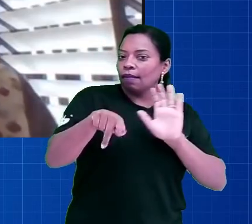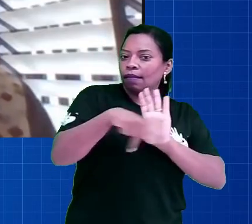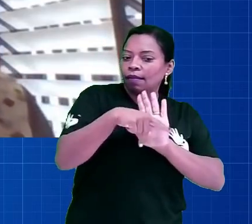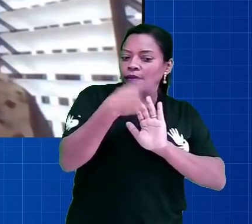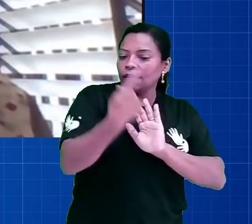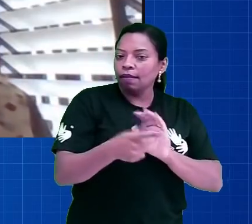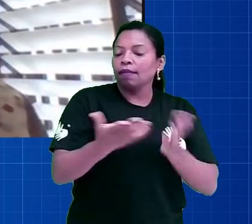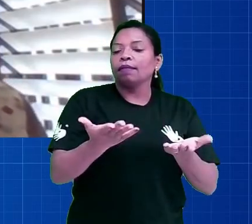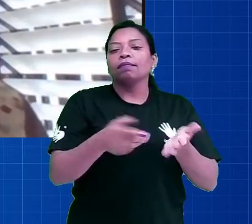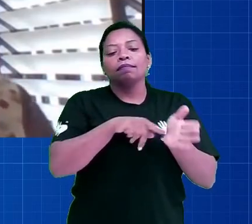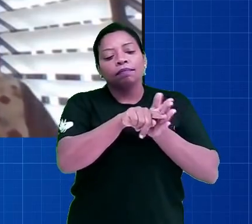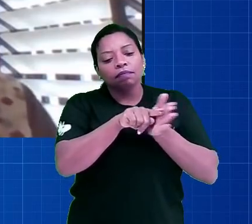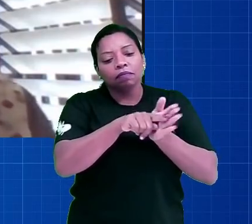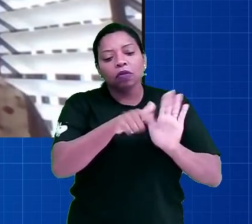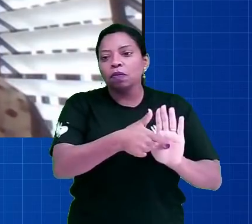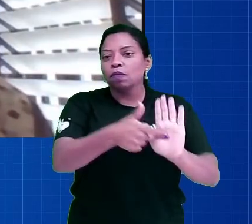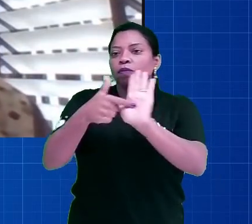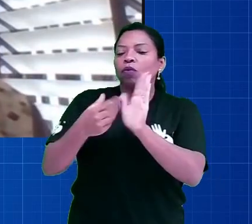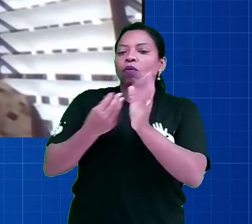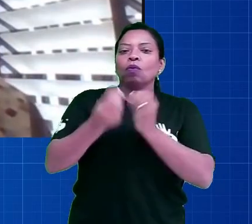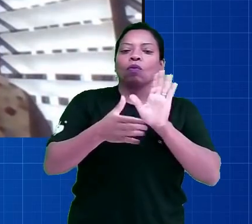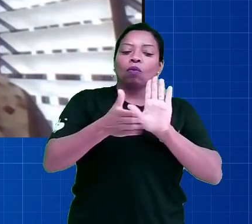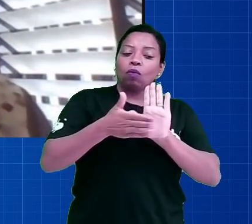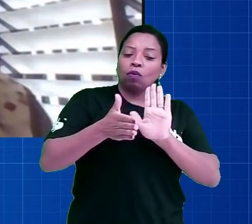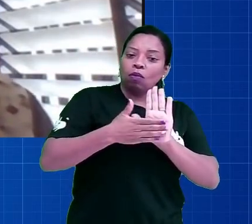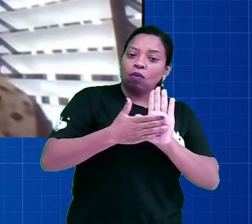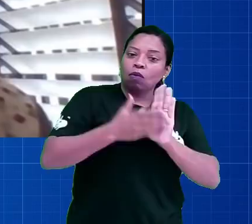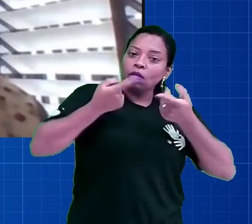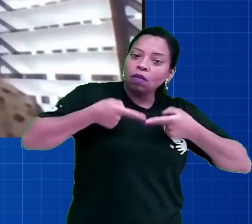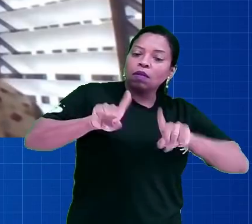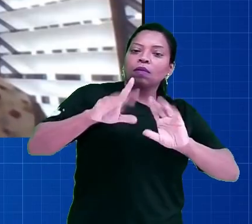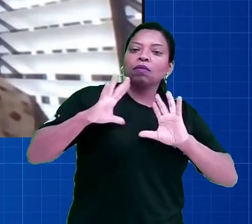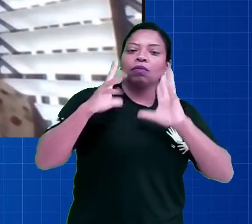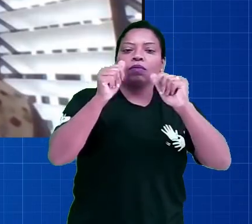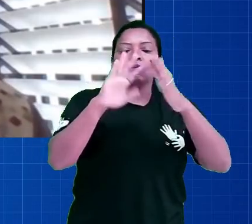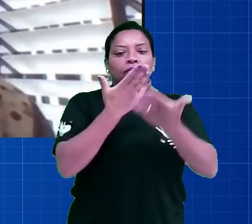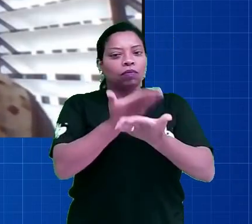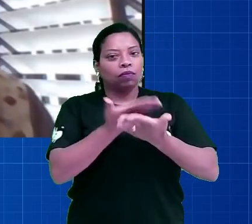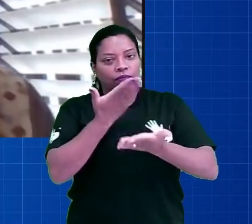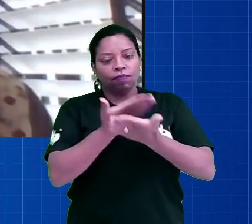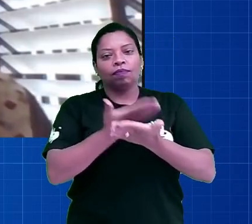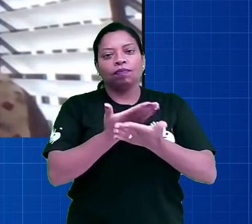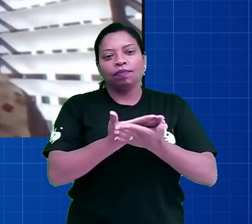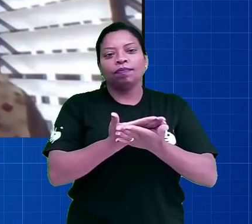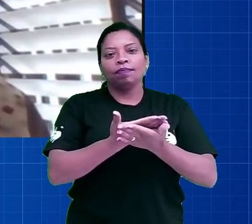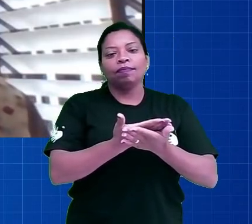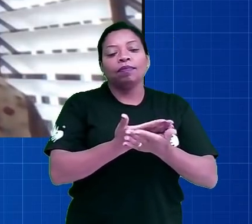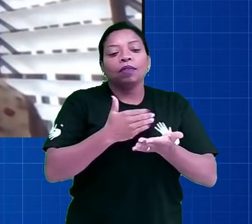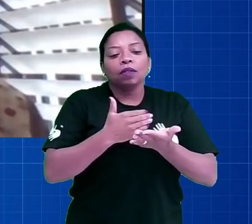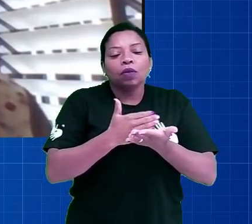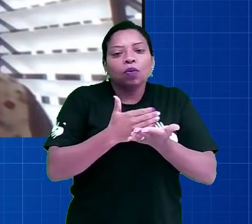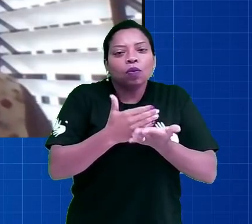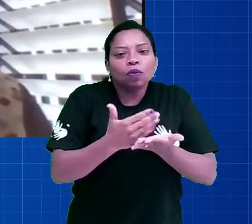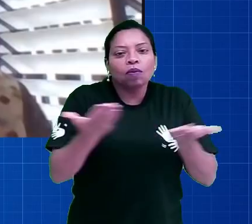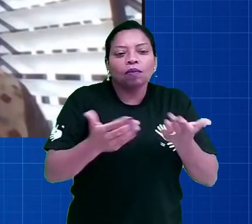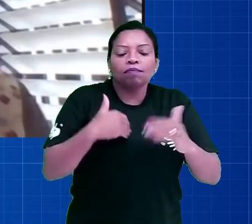que pesquisam essa área, que trabalham em estágios, começam a lançar essa perspectiva como um desafio para as